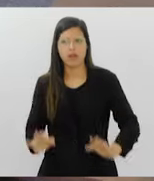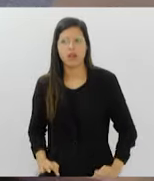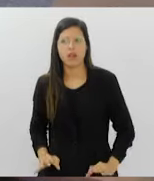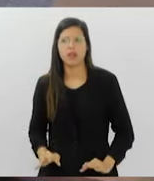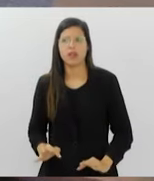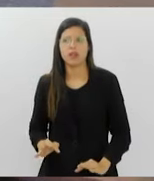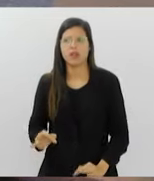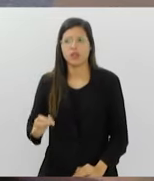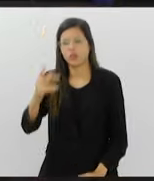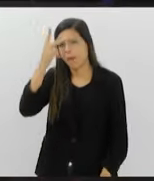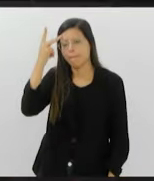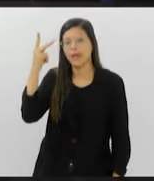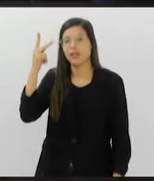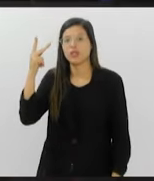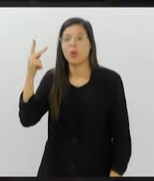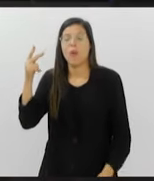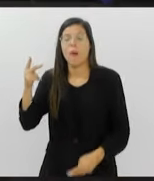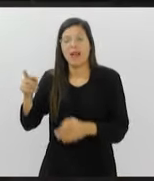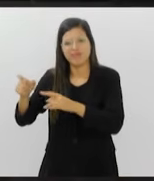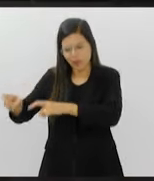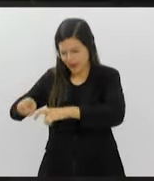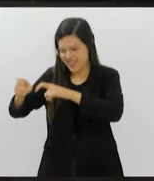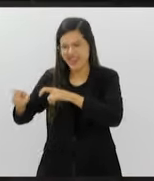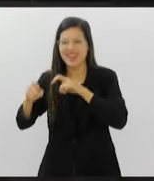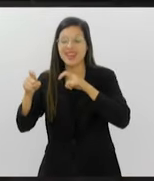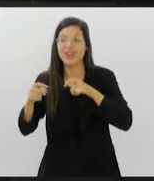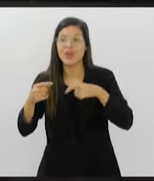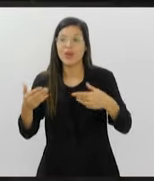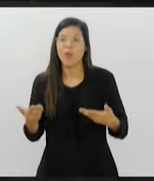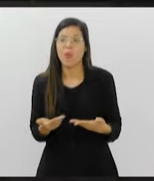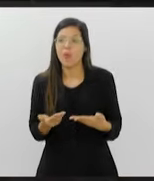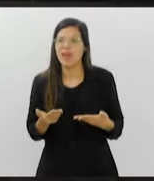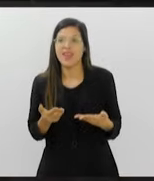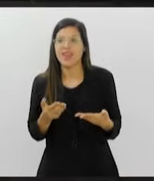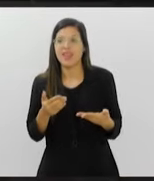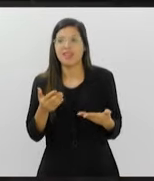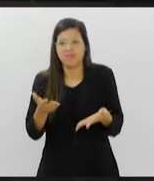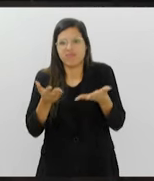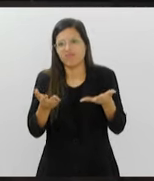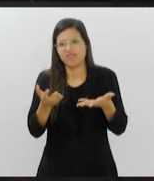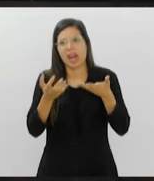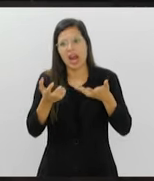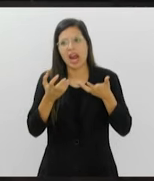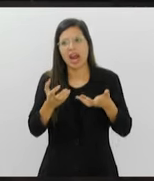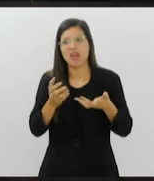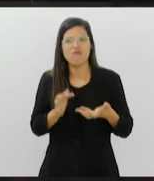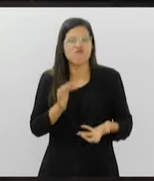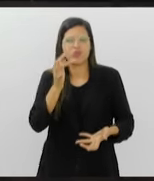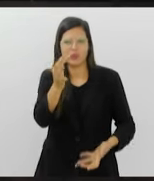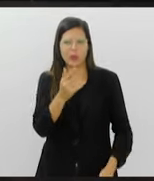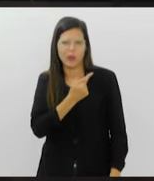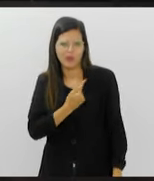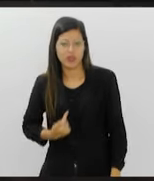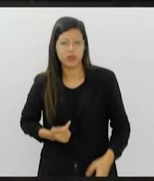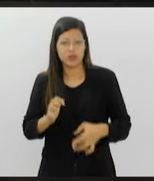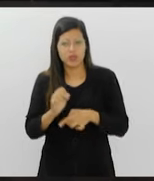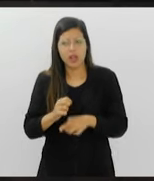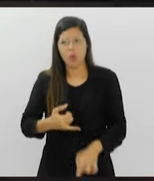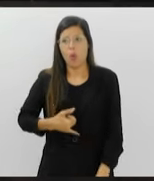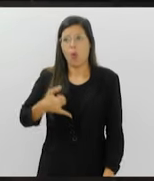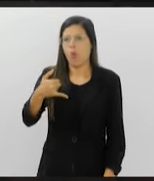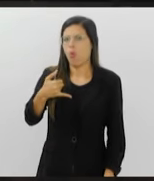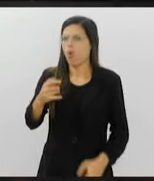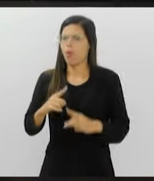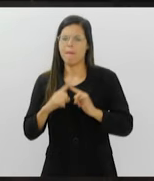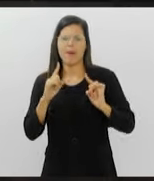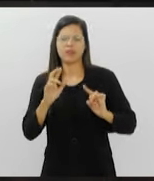lá do interior, ser lembrado por vocês como eventual candidato a governador do Estado, claro que me dá orgulho, sim, apesar de não ser